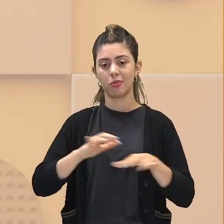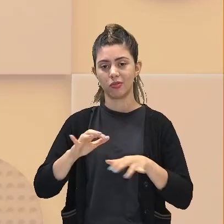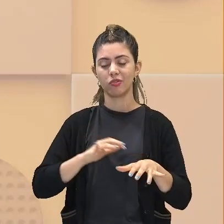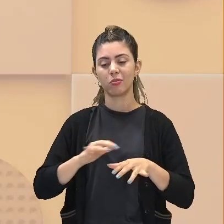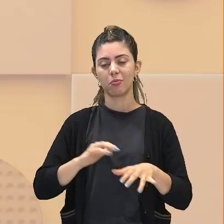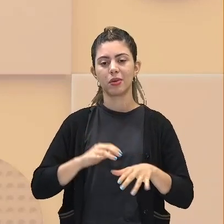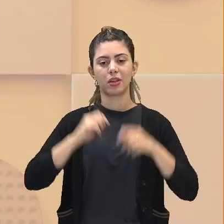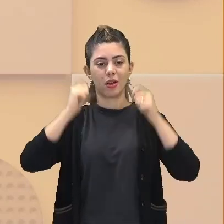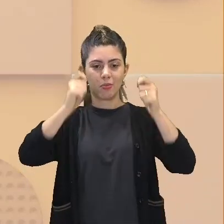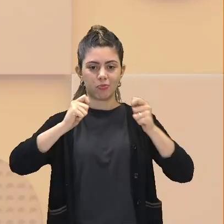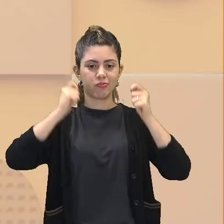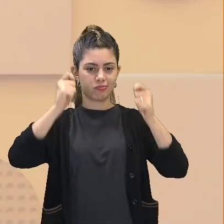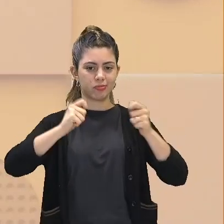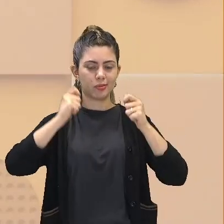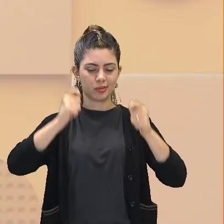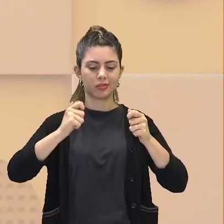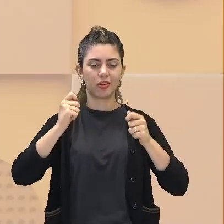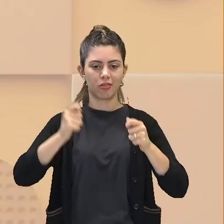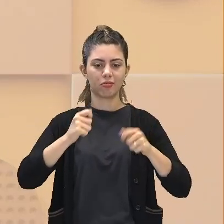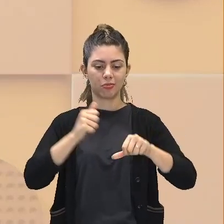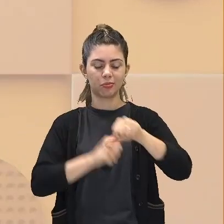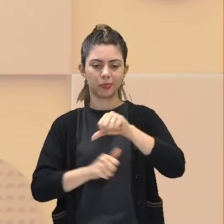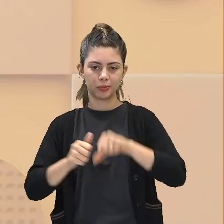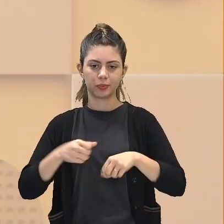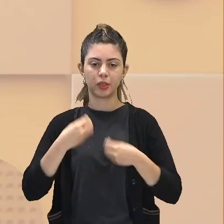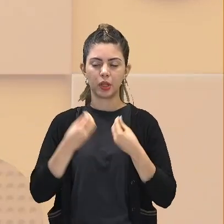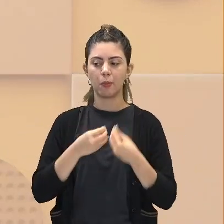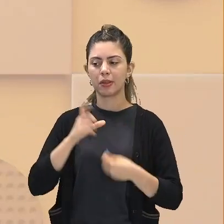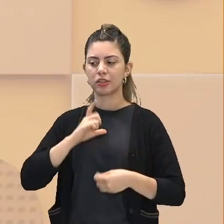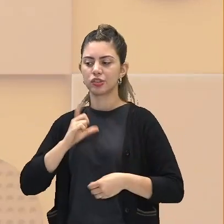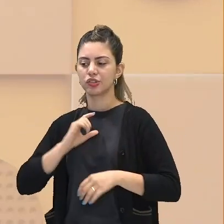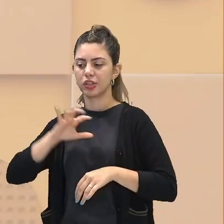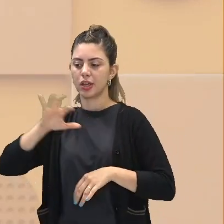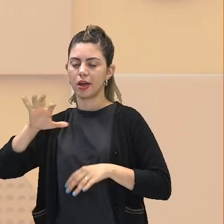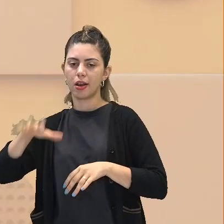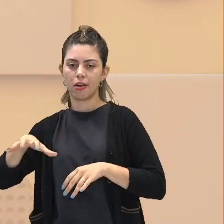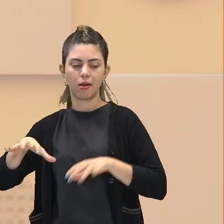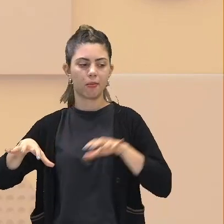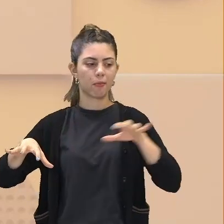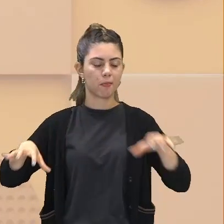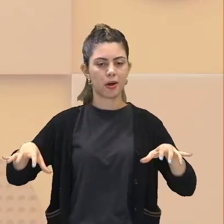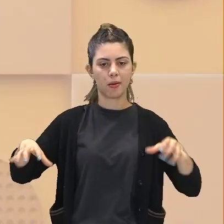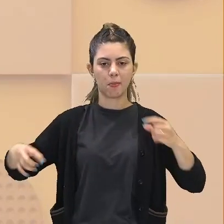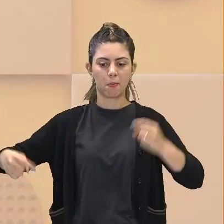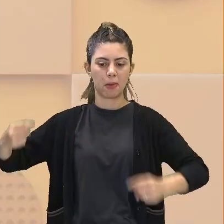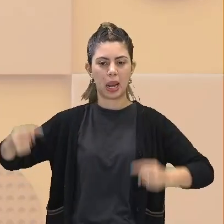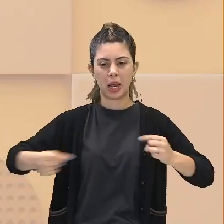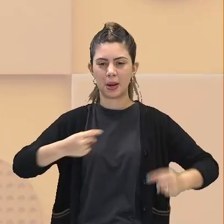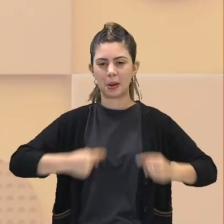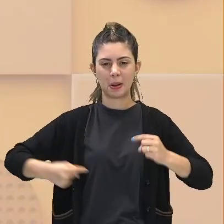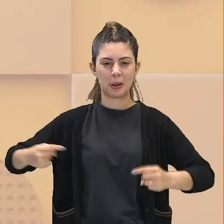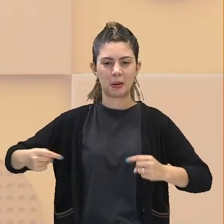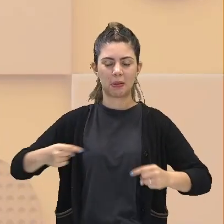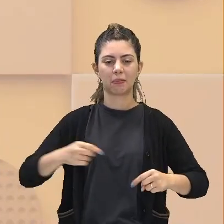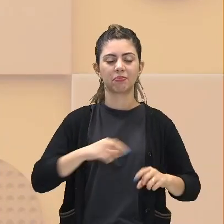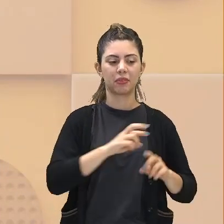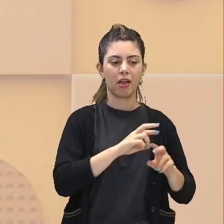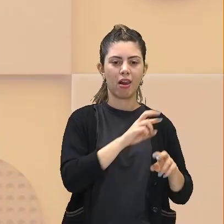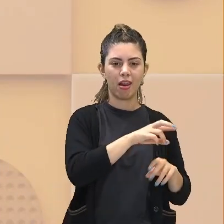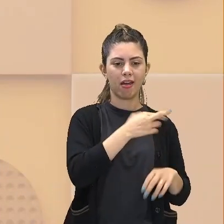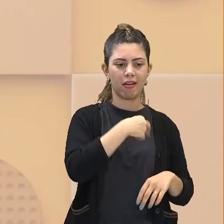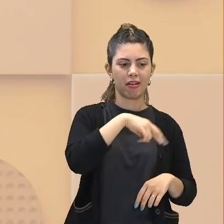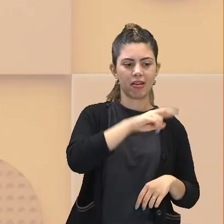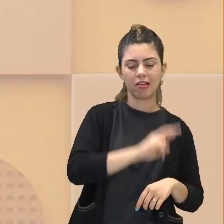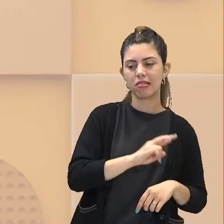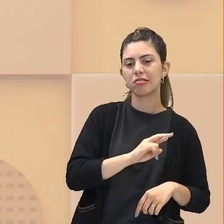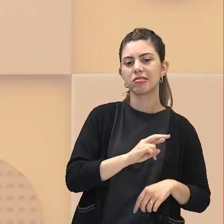protestantes que estavam na cidade para celebrar um casamento real. Então, esse evento é